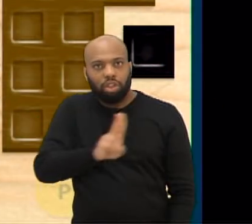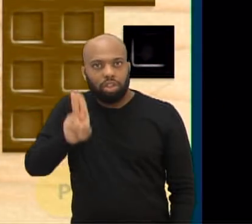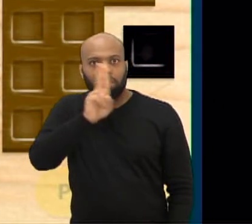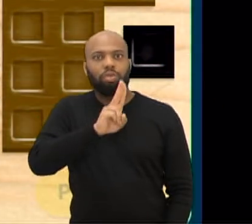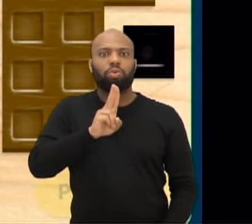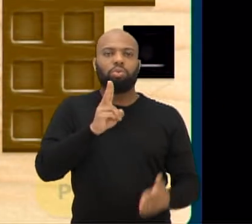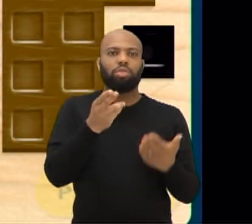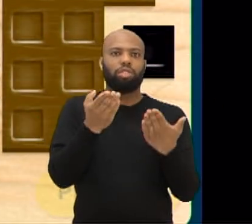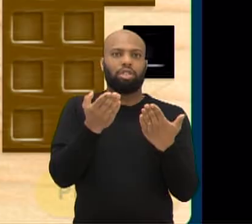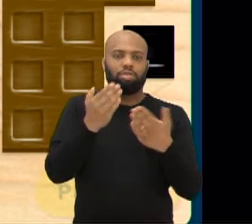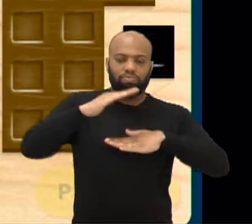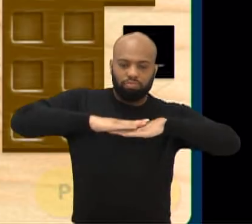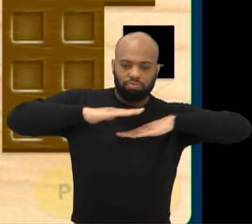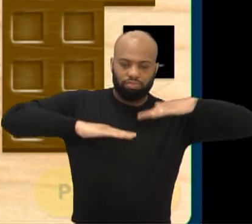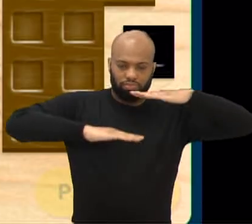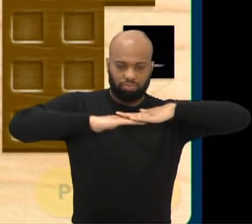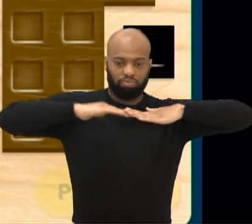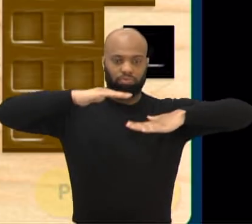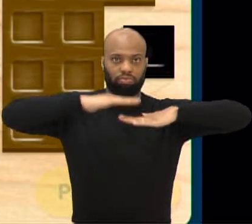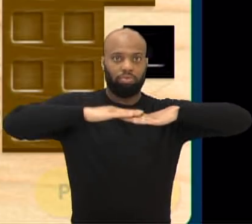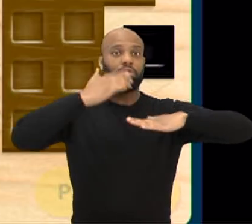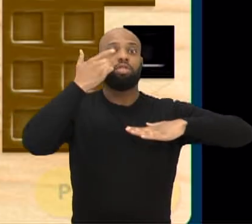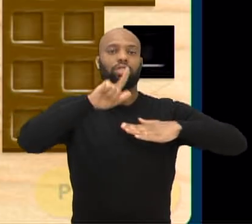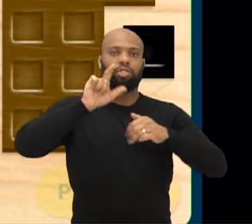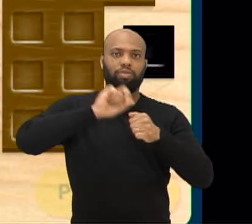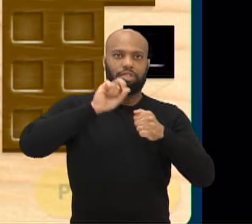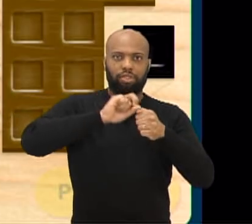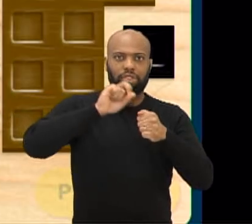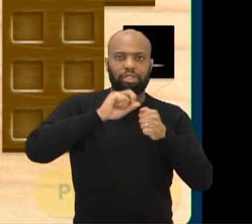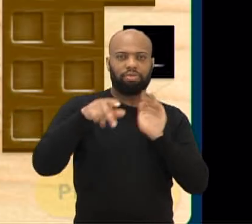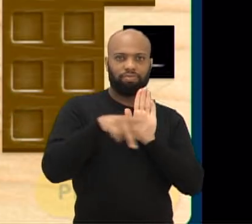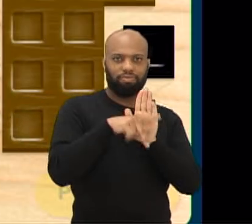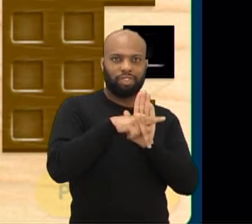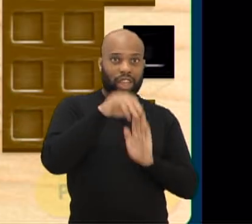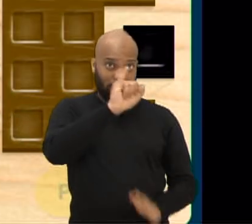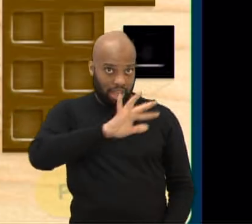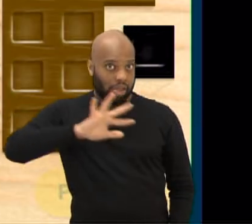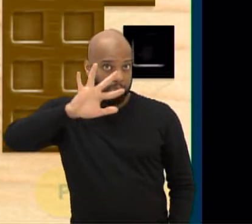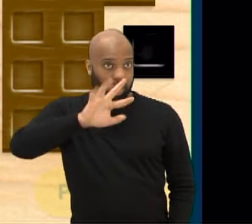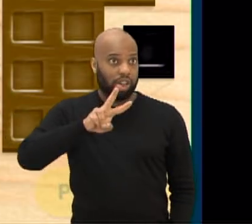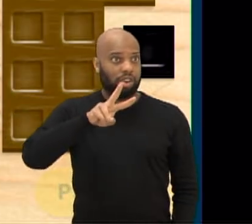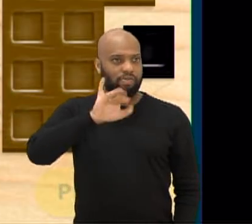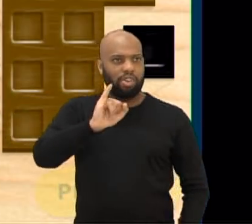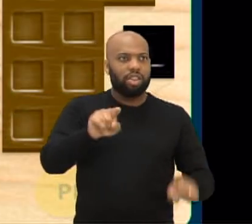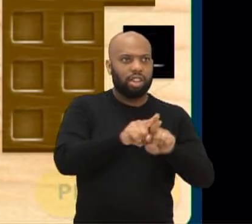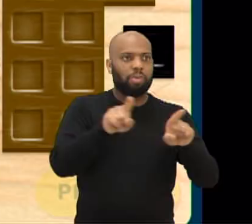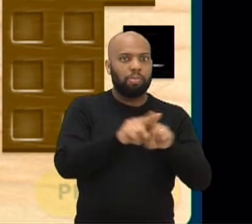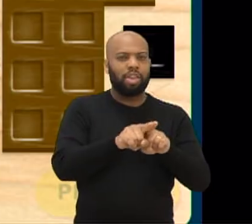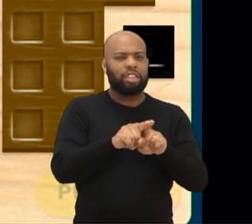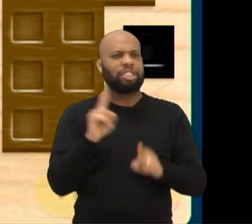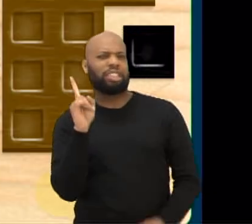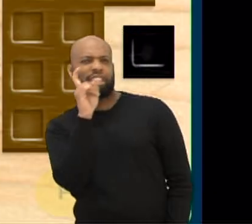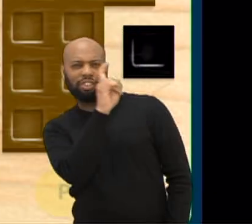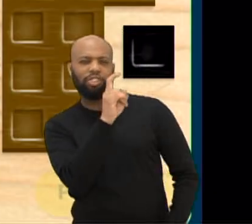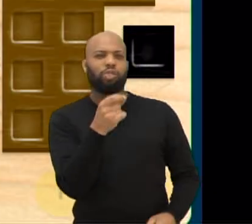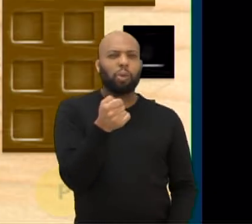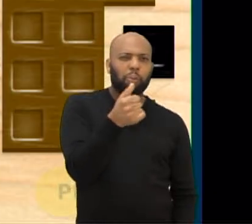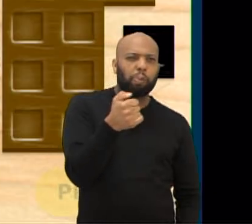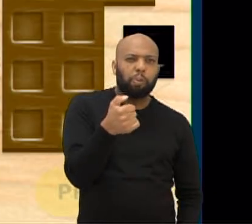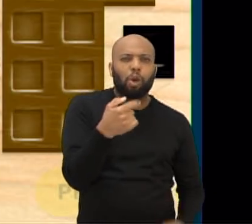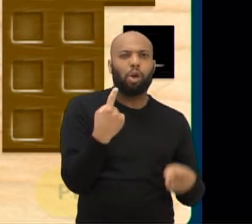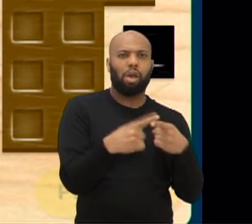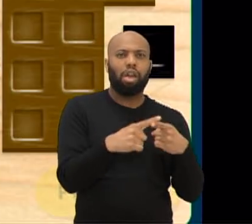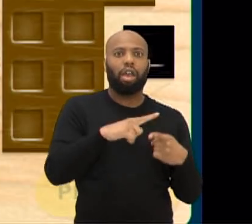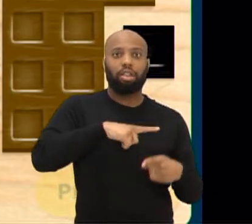dos tijolos que ele oferece para a montagem da figura. Perceba que ela vai ficar um pouco mais complexa, porque agora